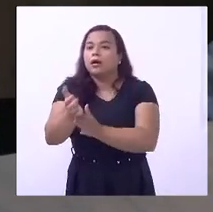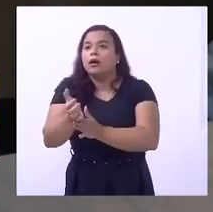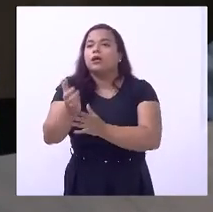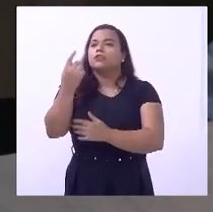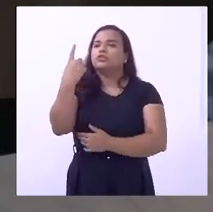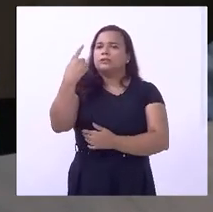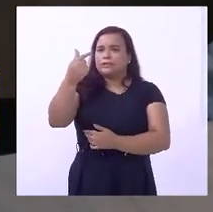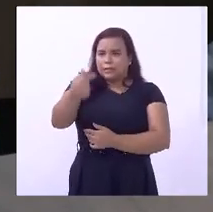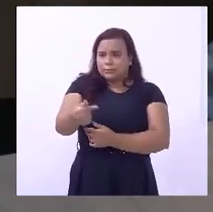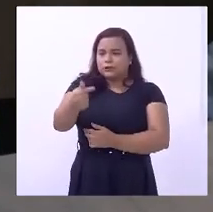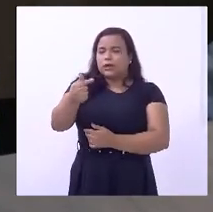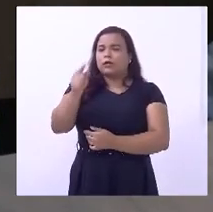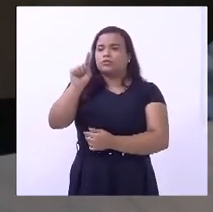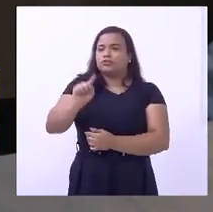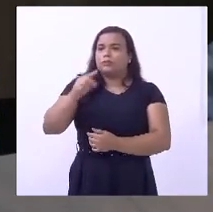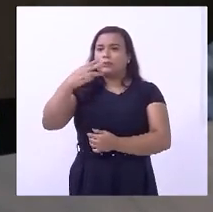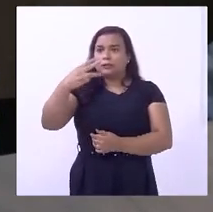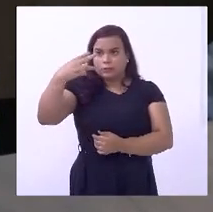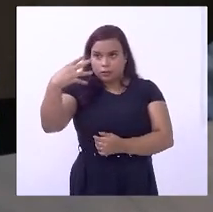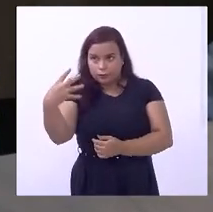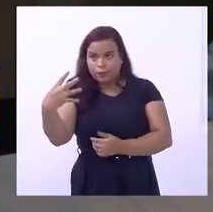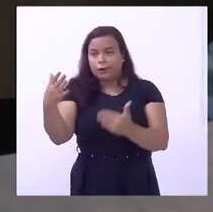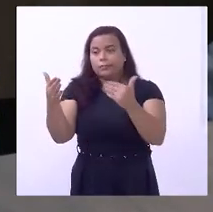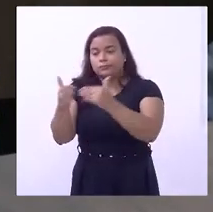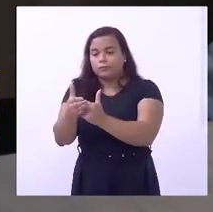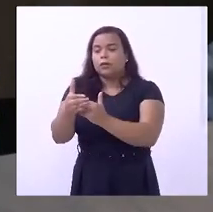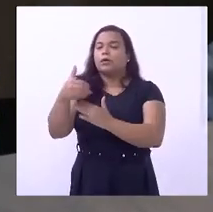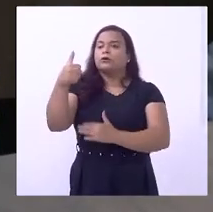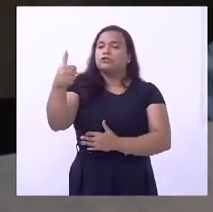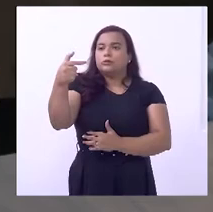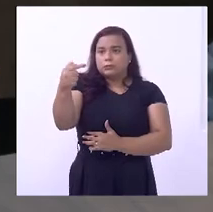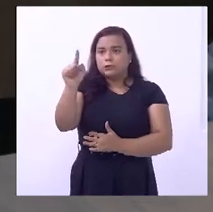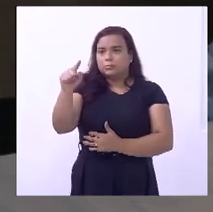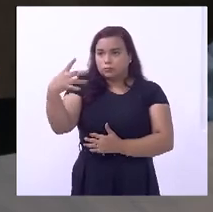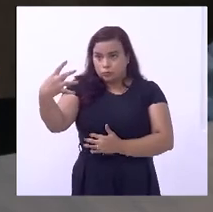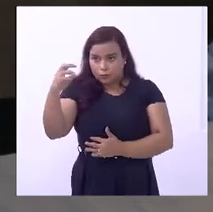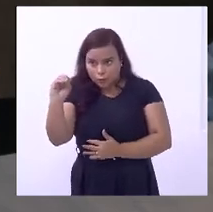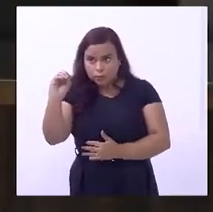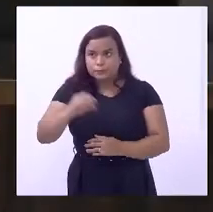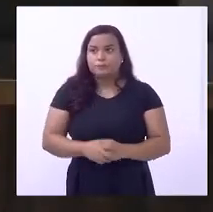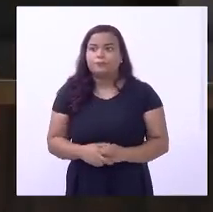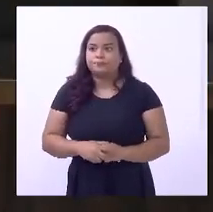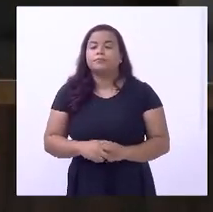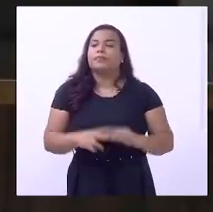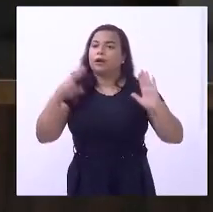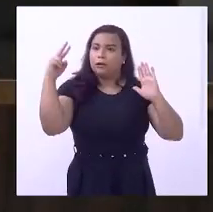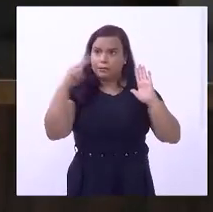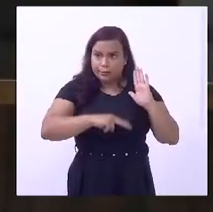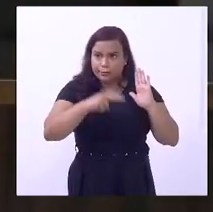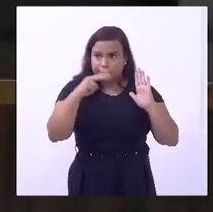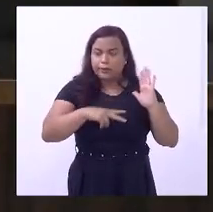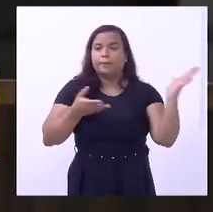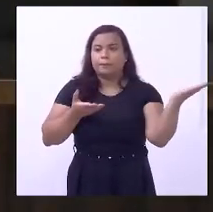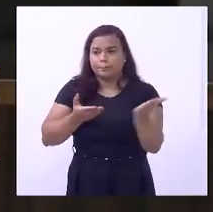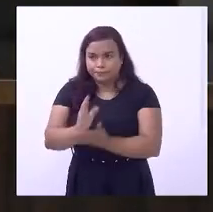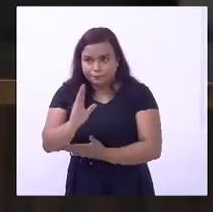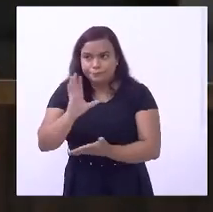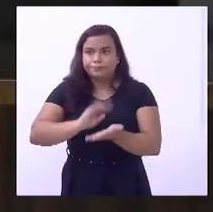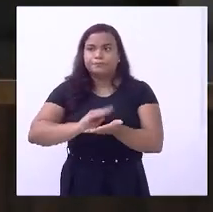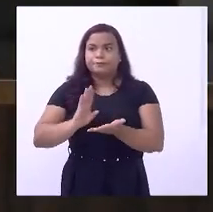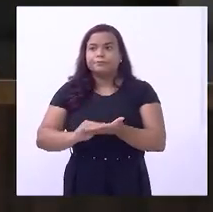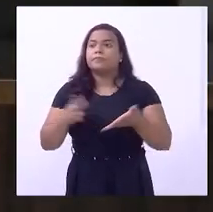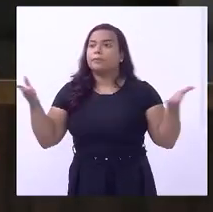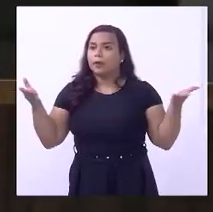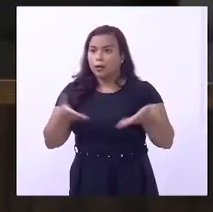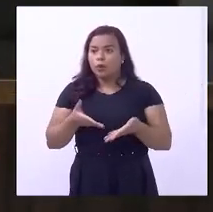17 horas e 34 minutos, encerrou-se às 17 horas e 40 minutos. Lida e aprovada a ata,